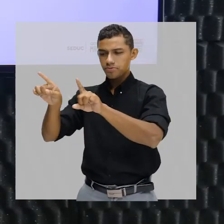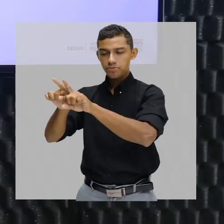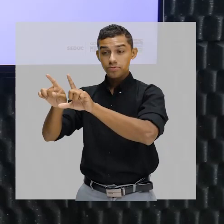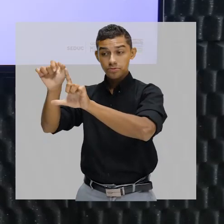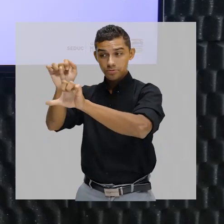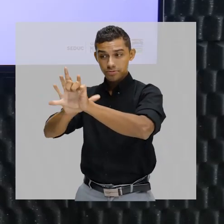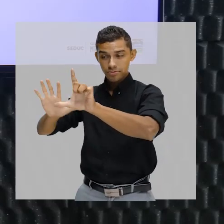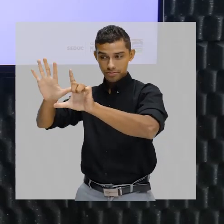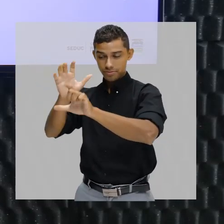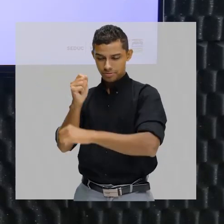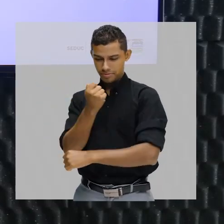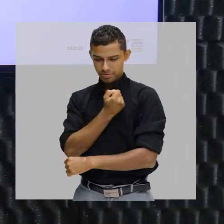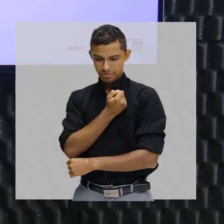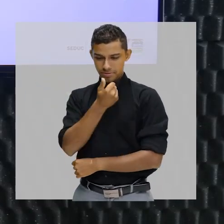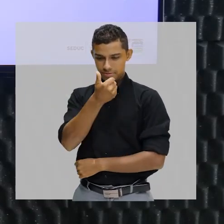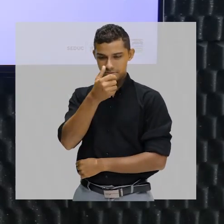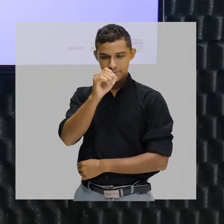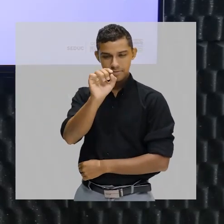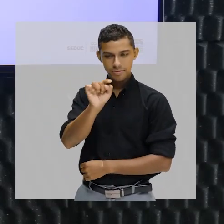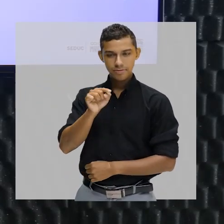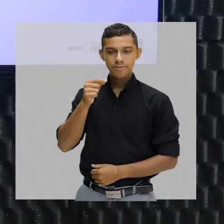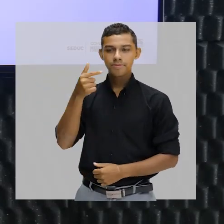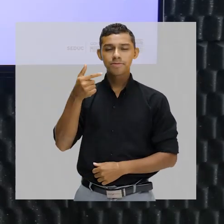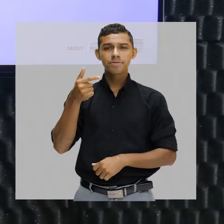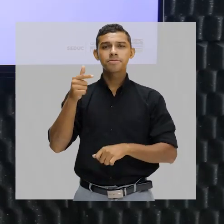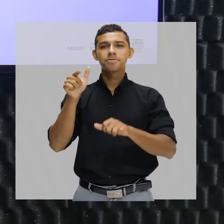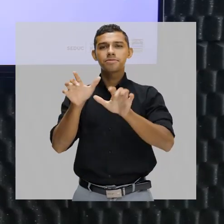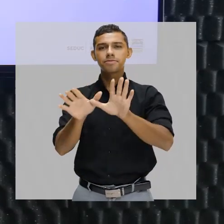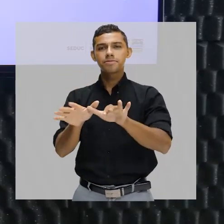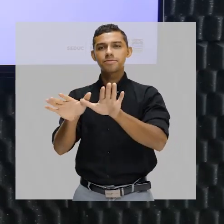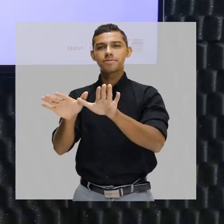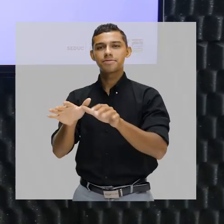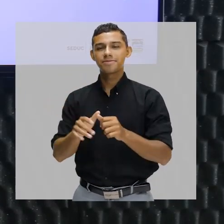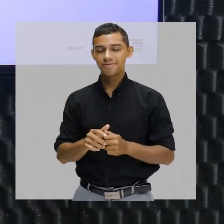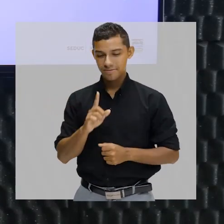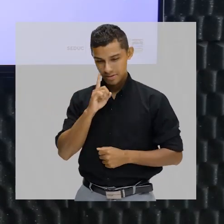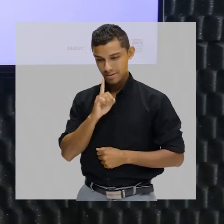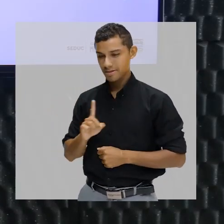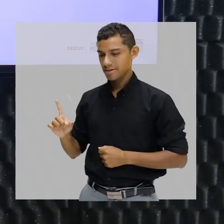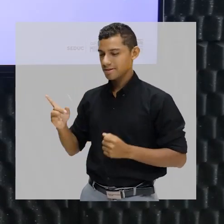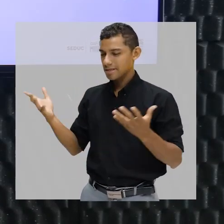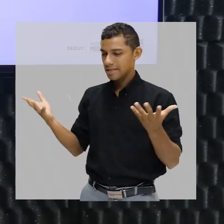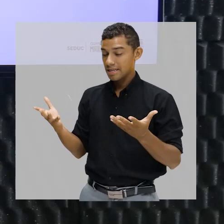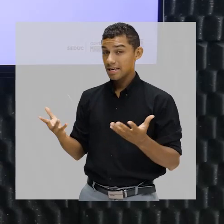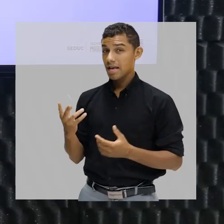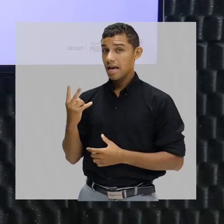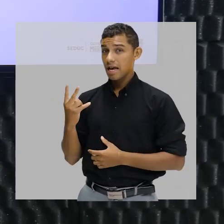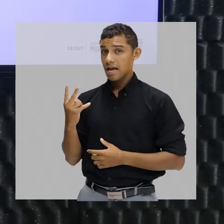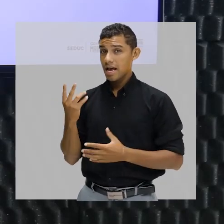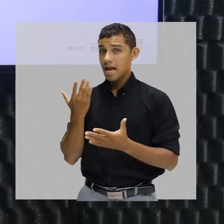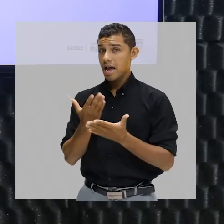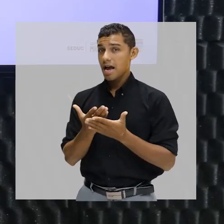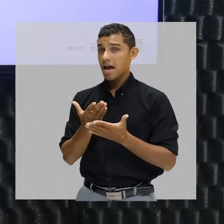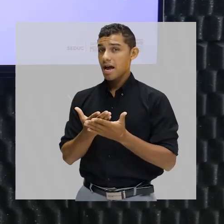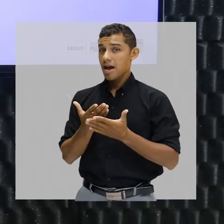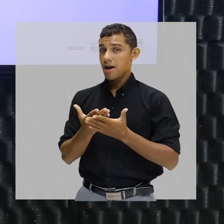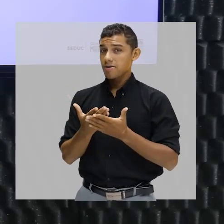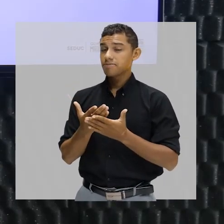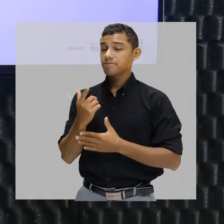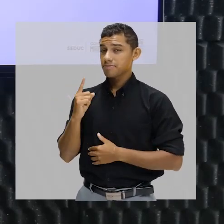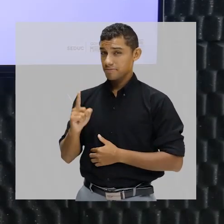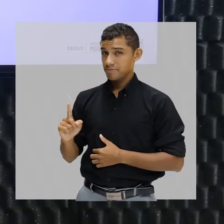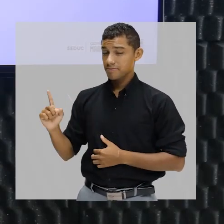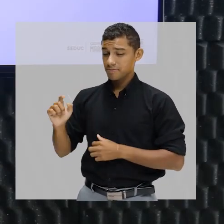Dias. Bom, então esta é a segunda aula, né, de resolução de exercícios sobre oscilações e ondas,